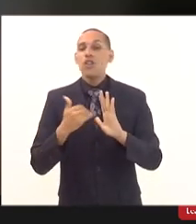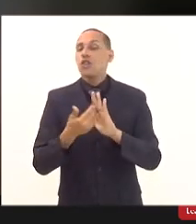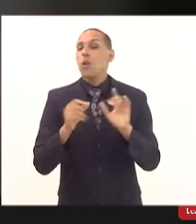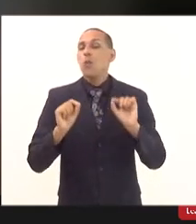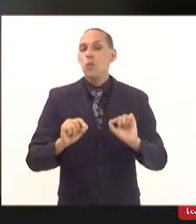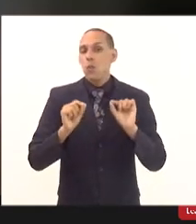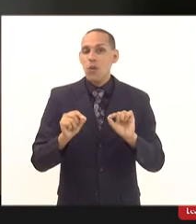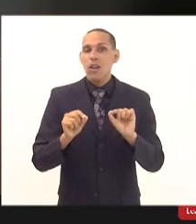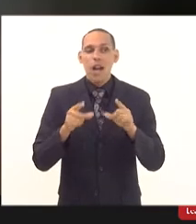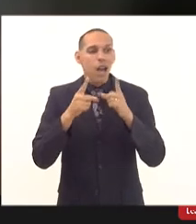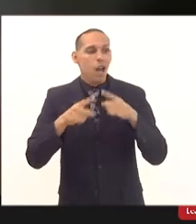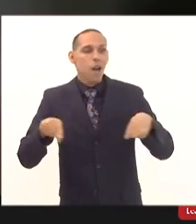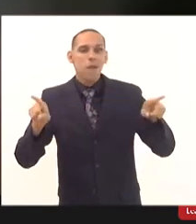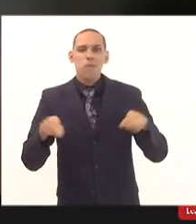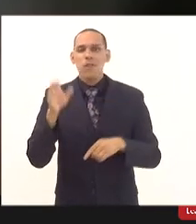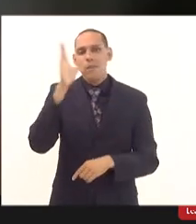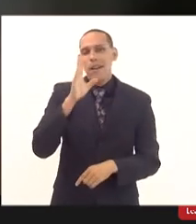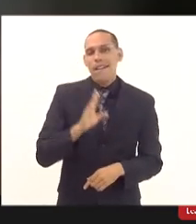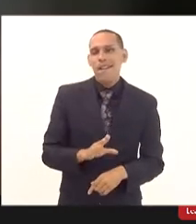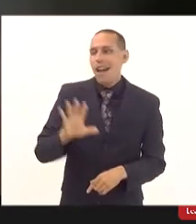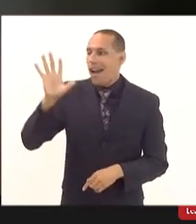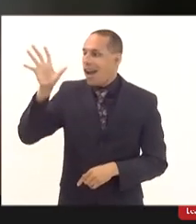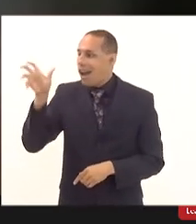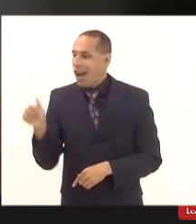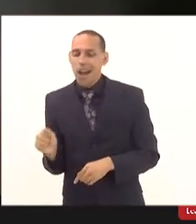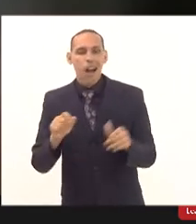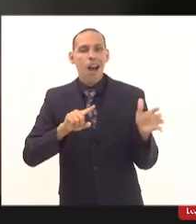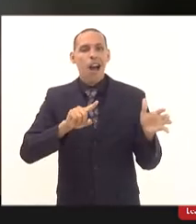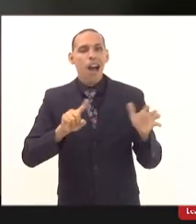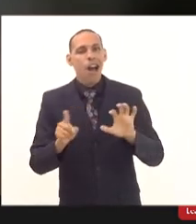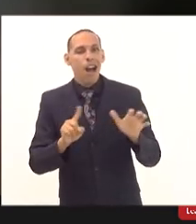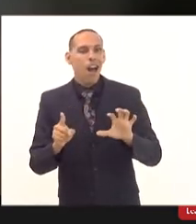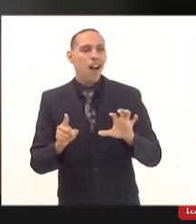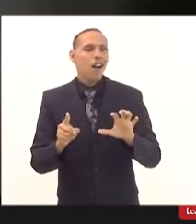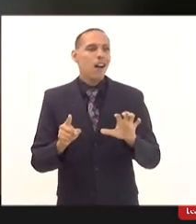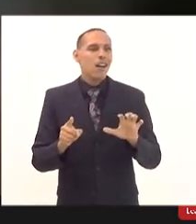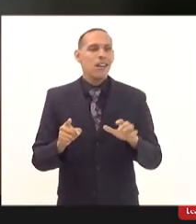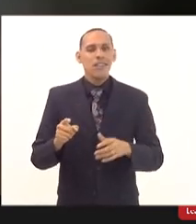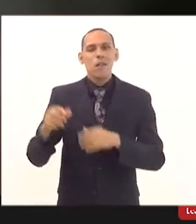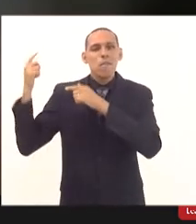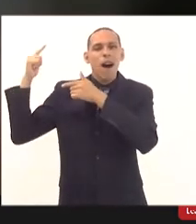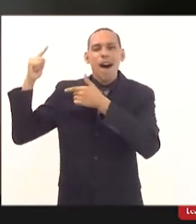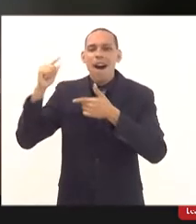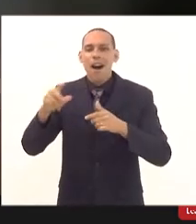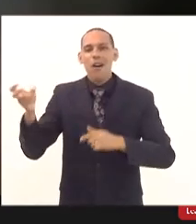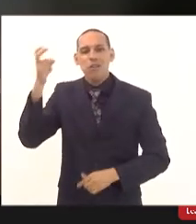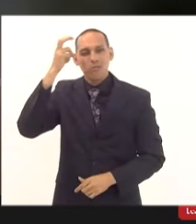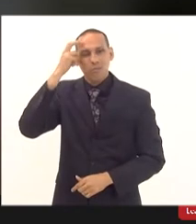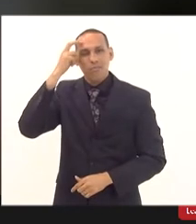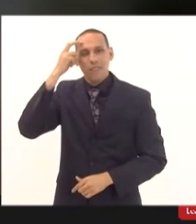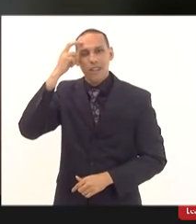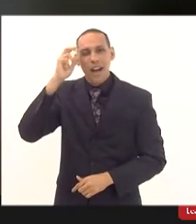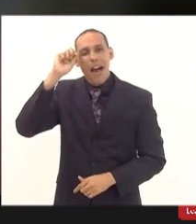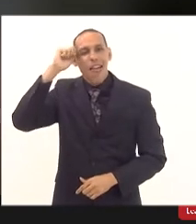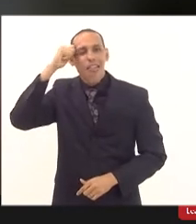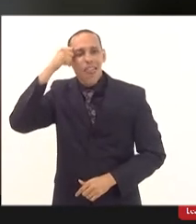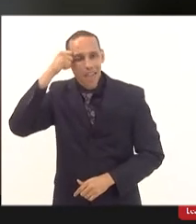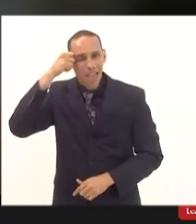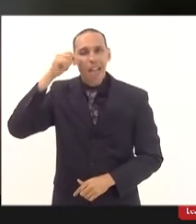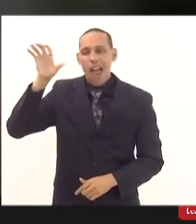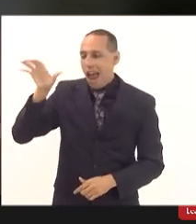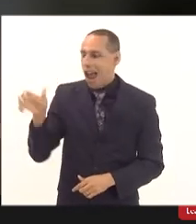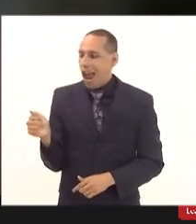música africana rádio e tradição cultural Negra africana no